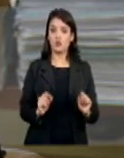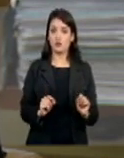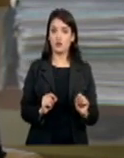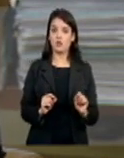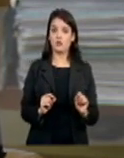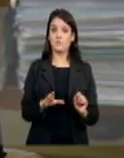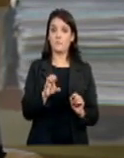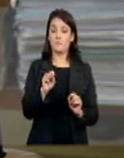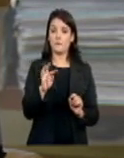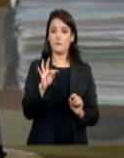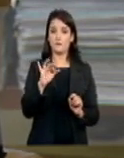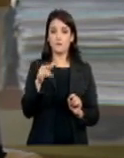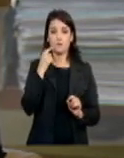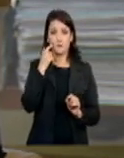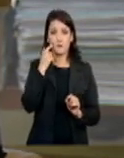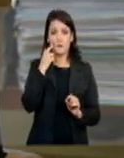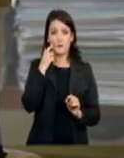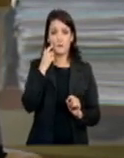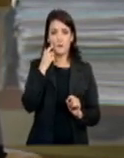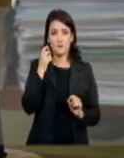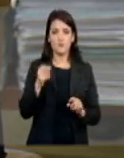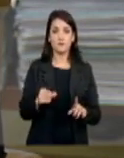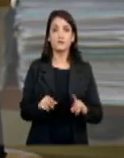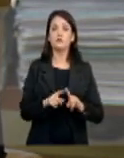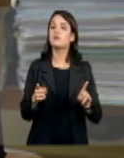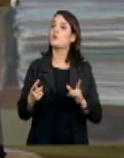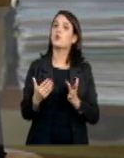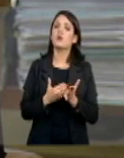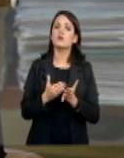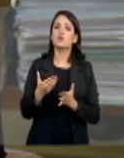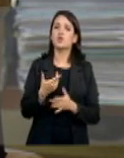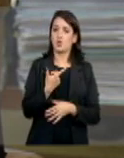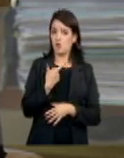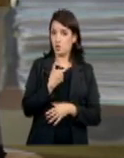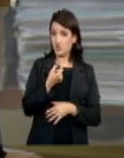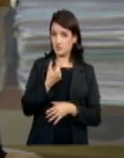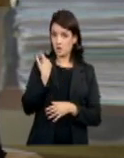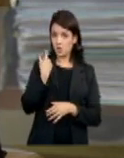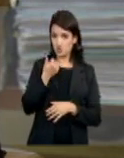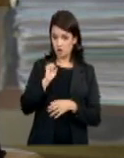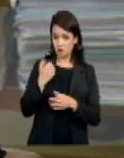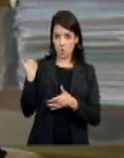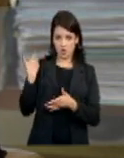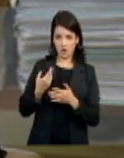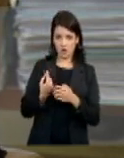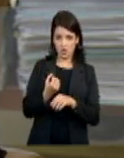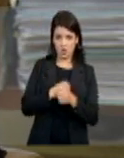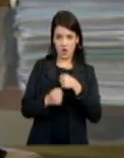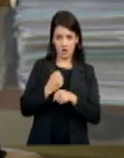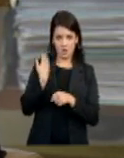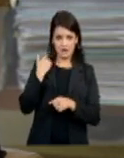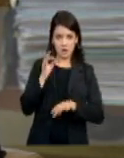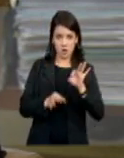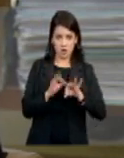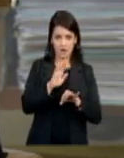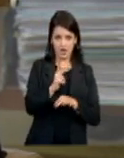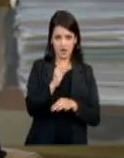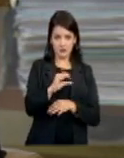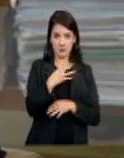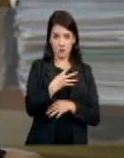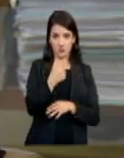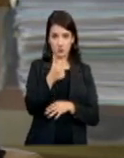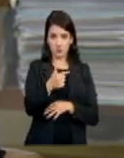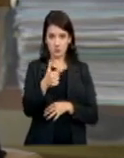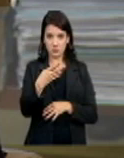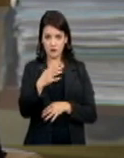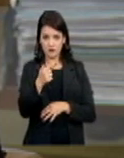justiça no entanto a partir de agora de 2018 e só agora no julgamento do hc 4 224 71 de são